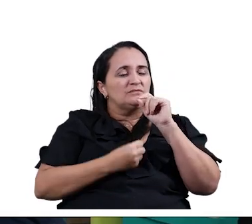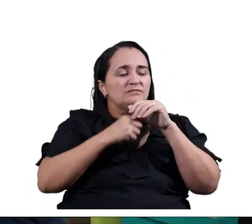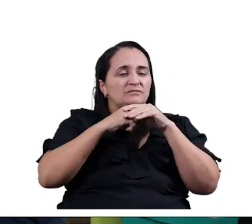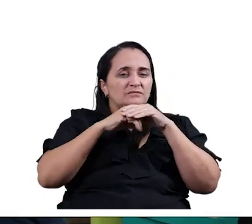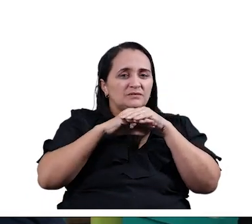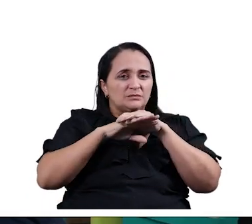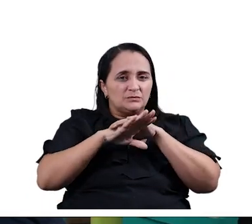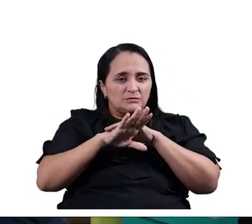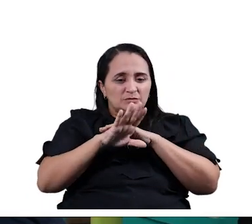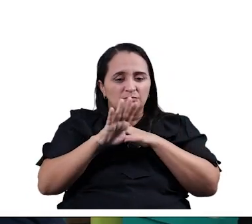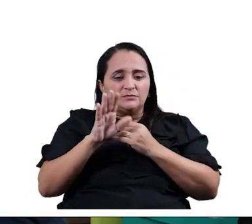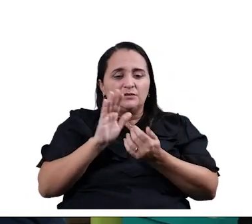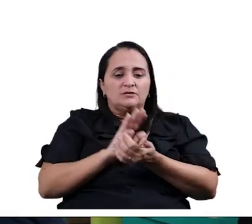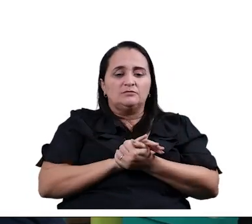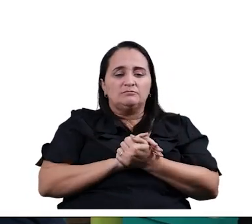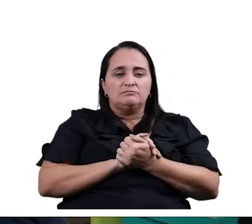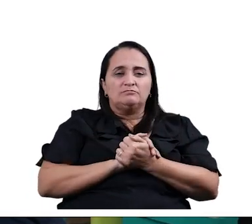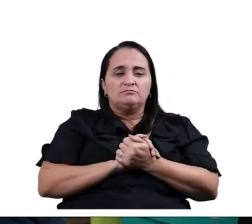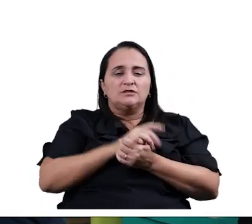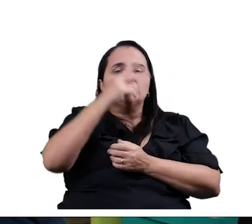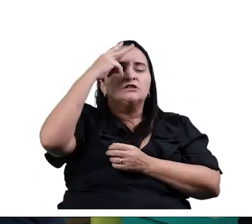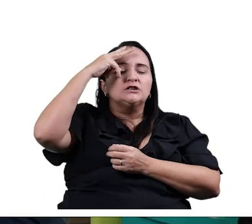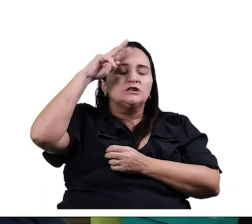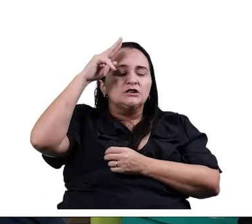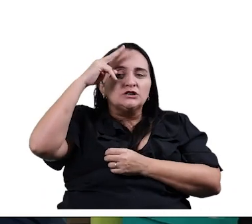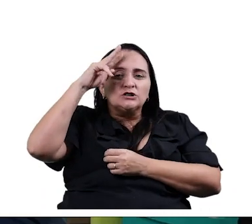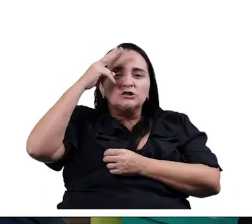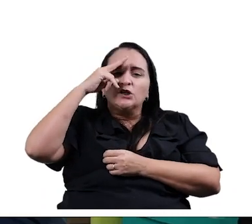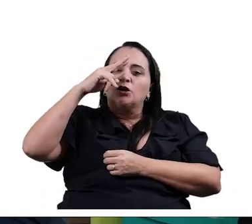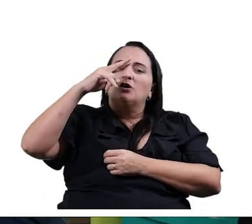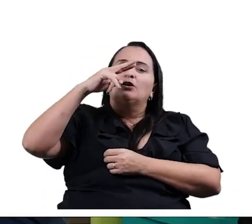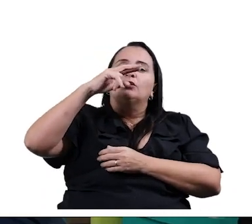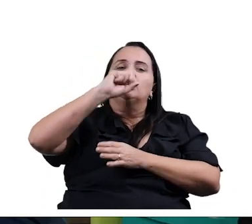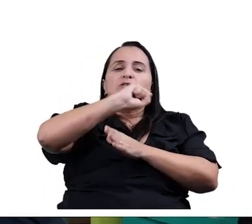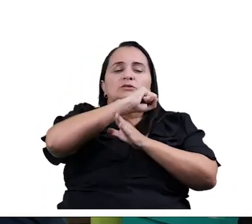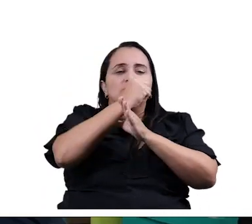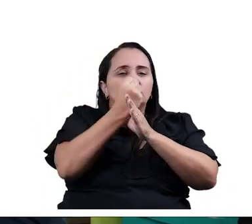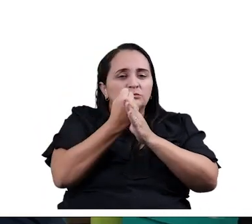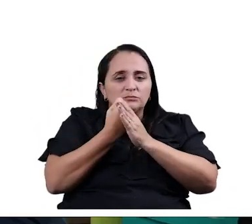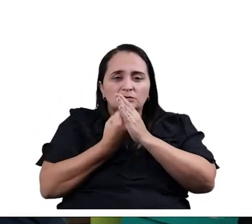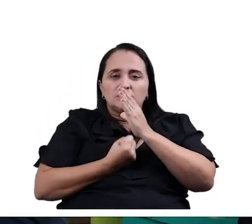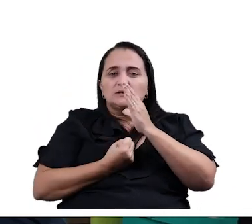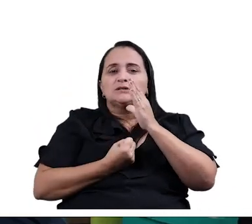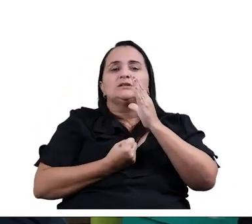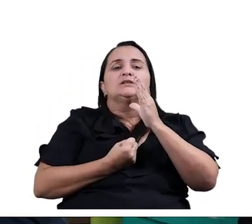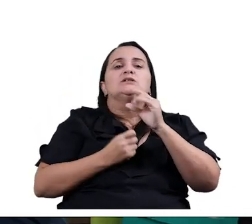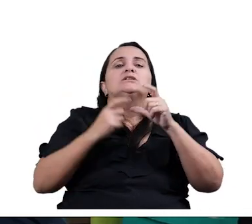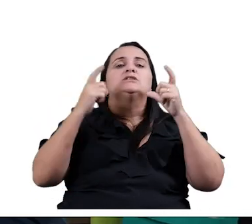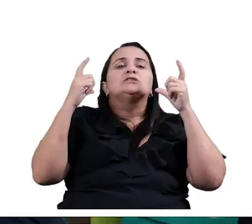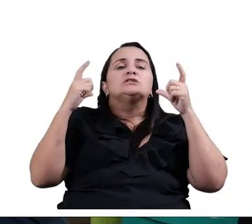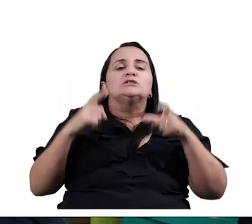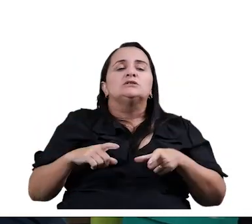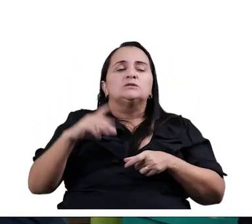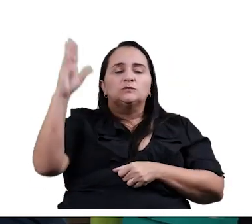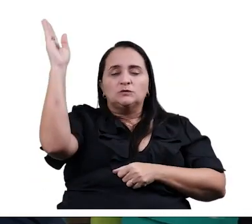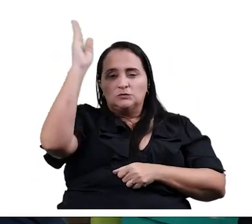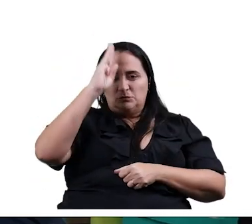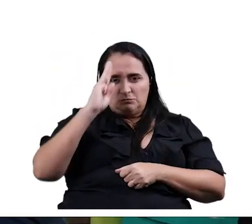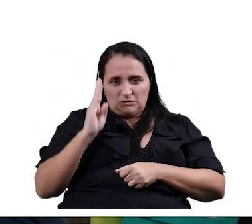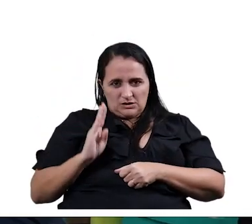A história do basquete no Brasil. Sim, o texto fala de basquete, mas o